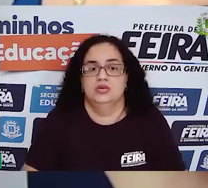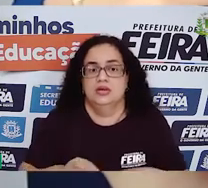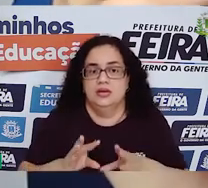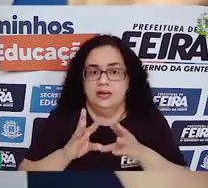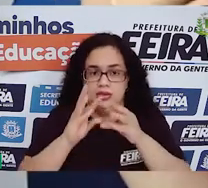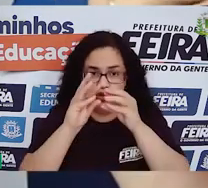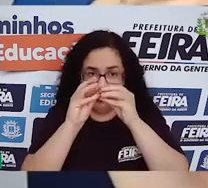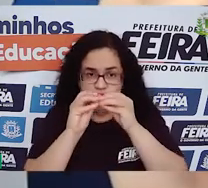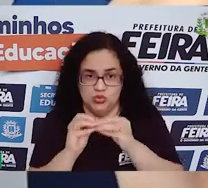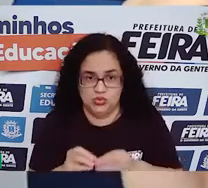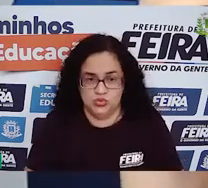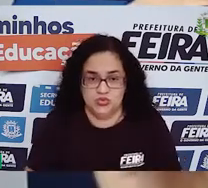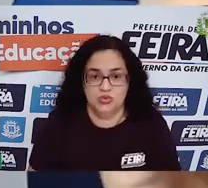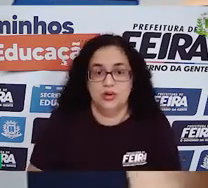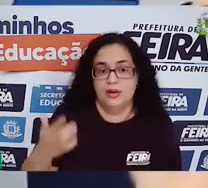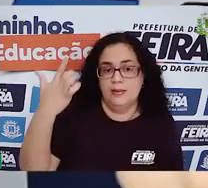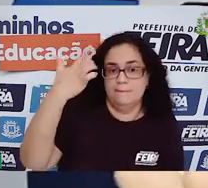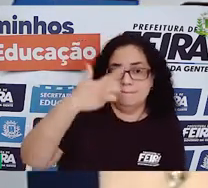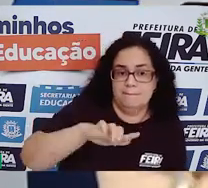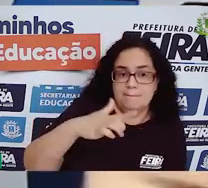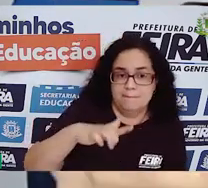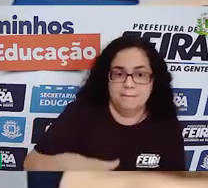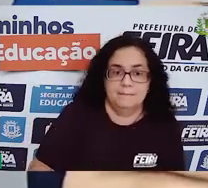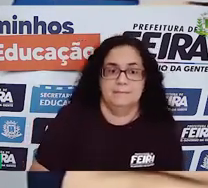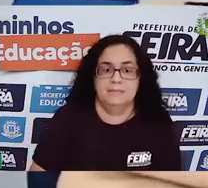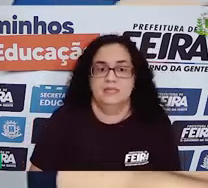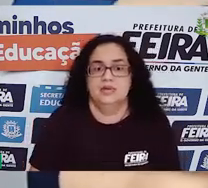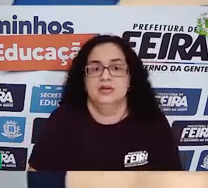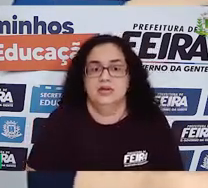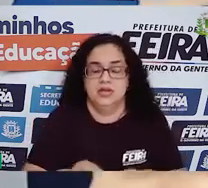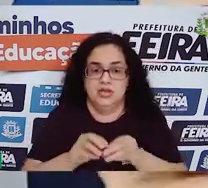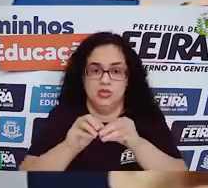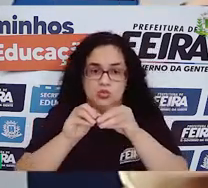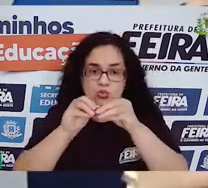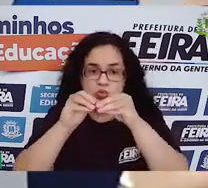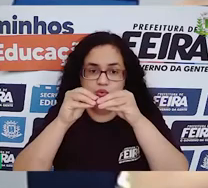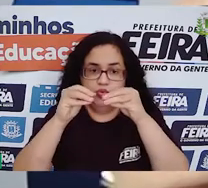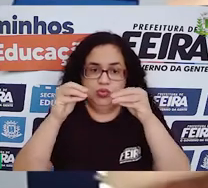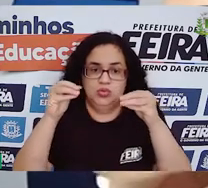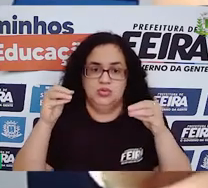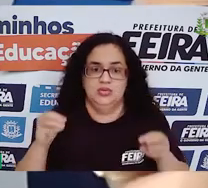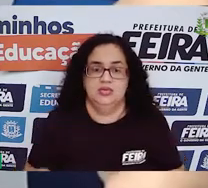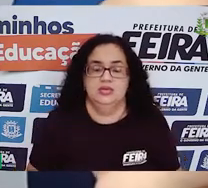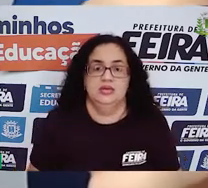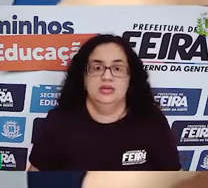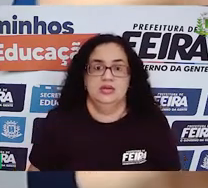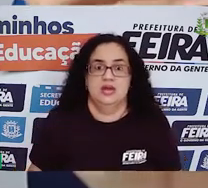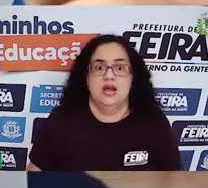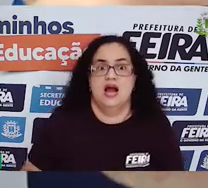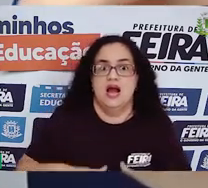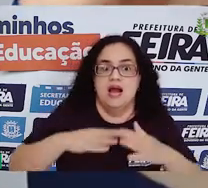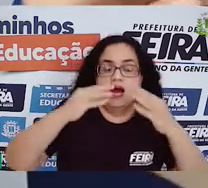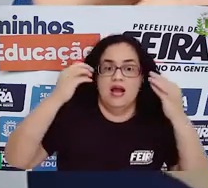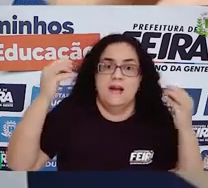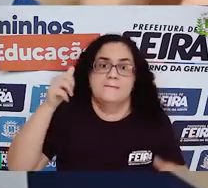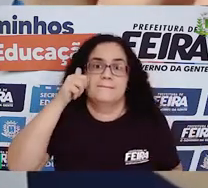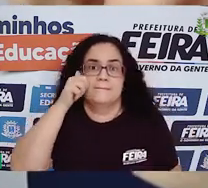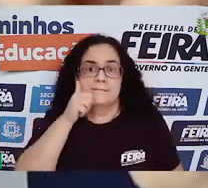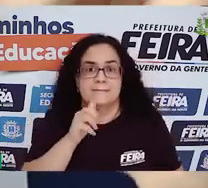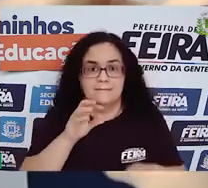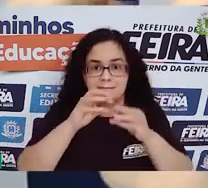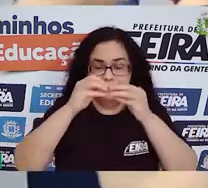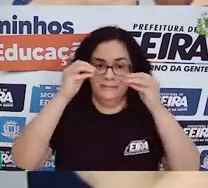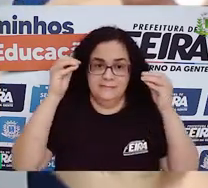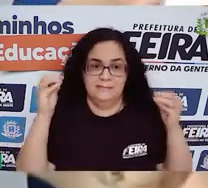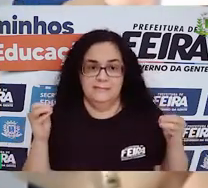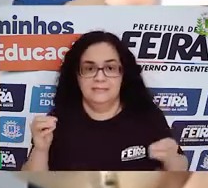Resolveu, ó, dobrar mais uma vez e puxar. Quando a menina